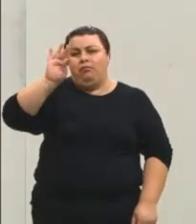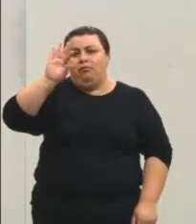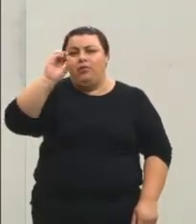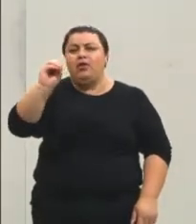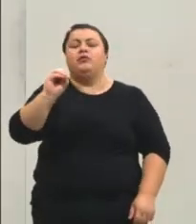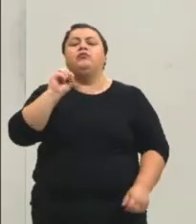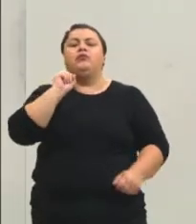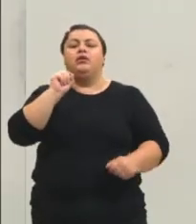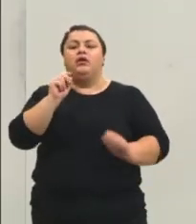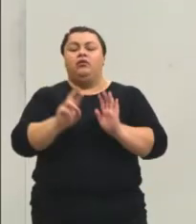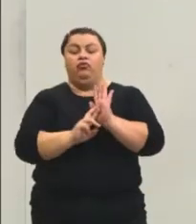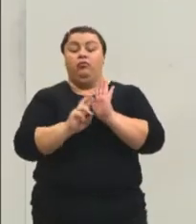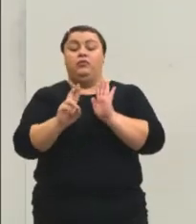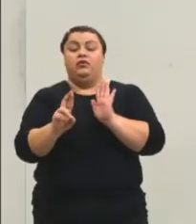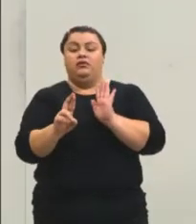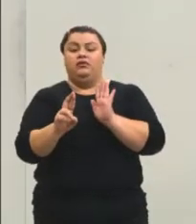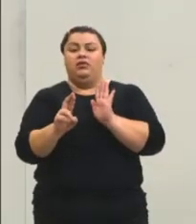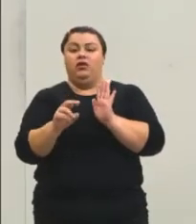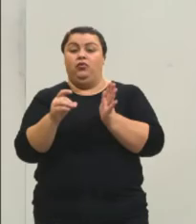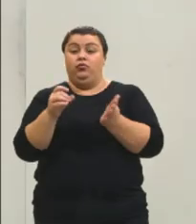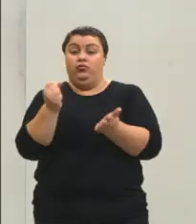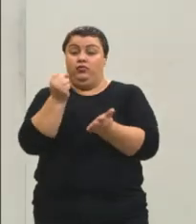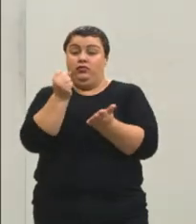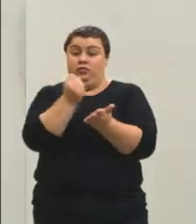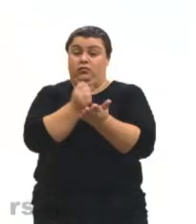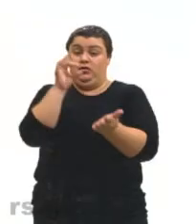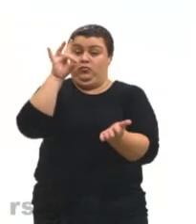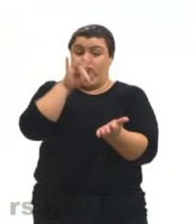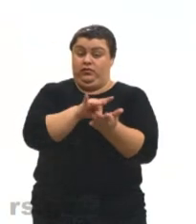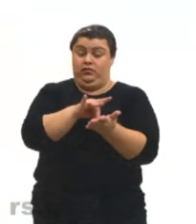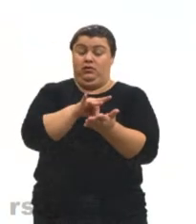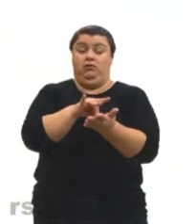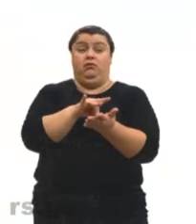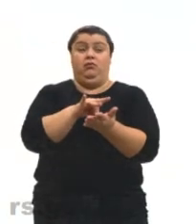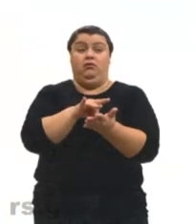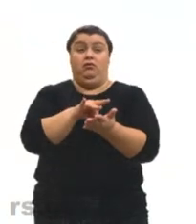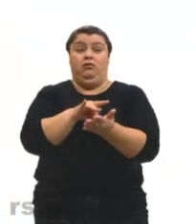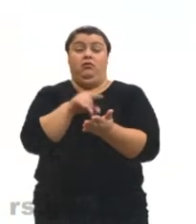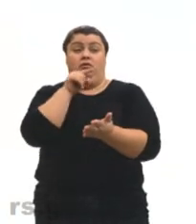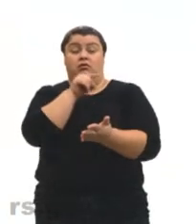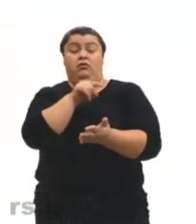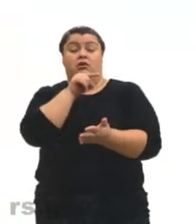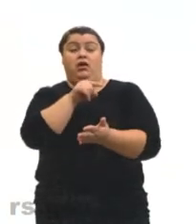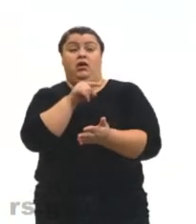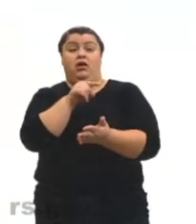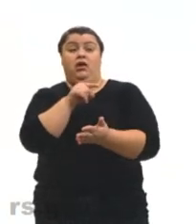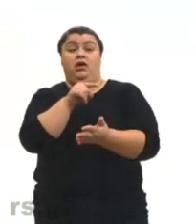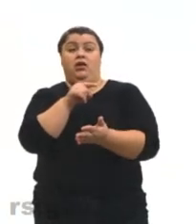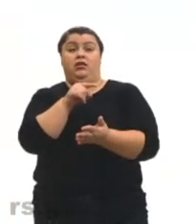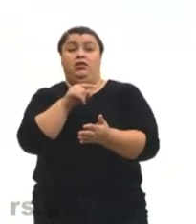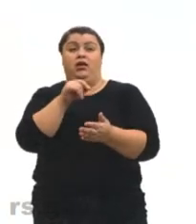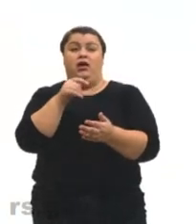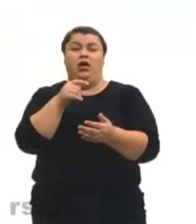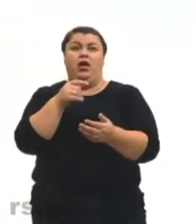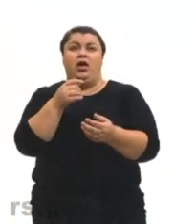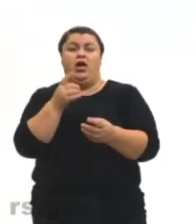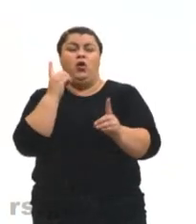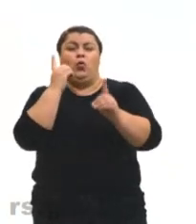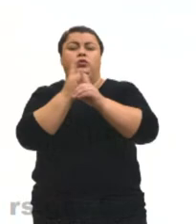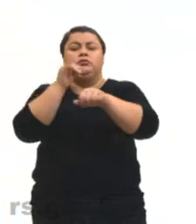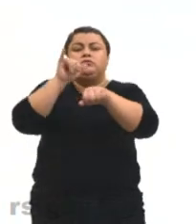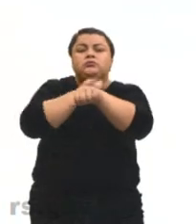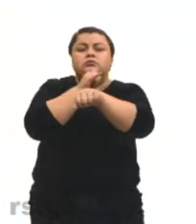corrente alça um patrimônio é oficialmente né a gente sai são patrimônios a gente está procurando uma estratégia para